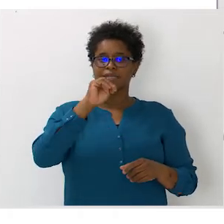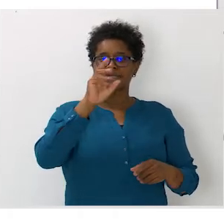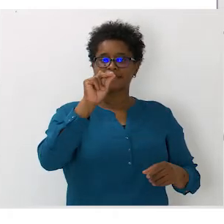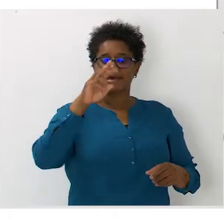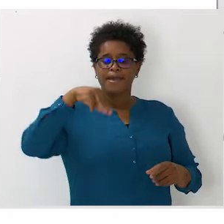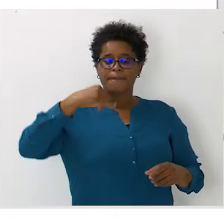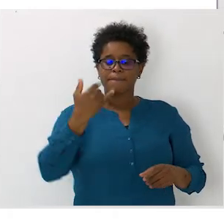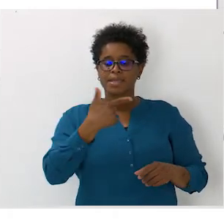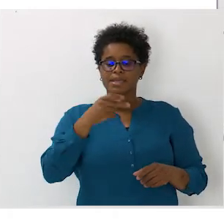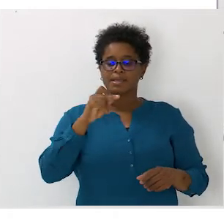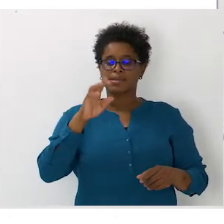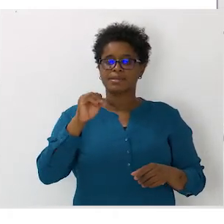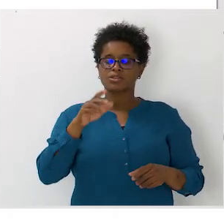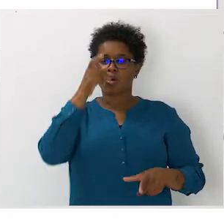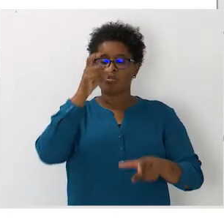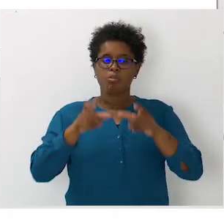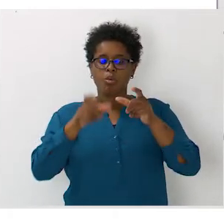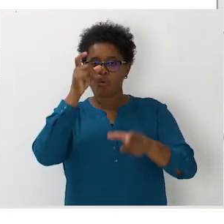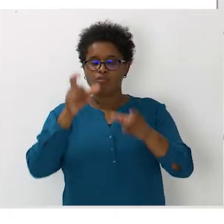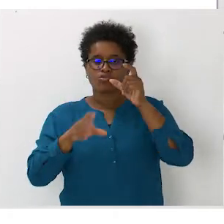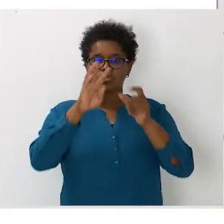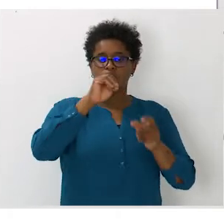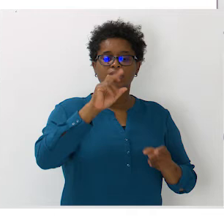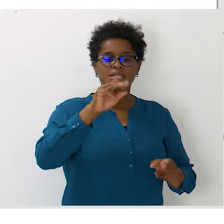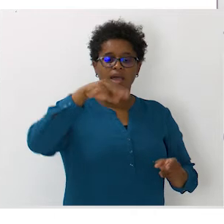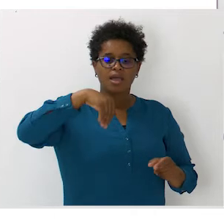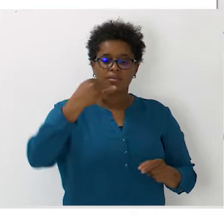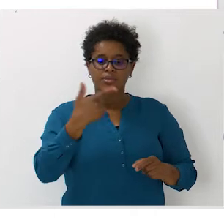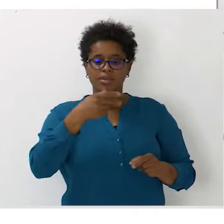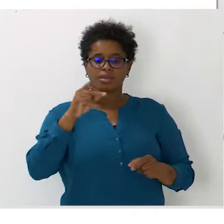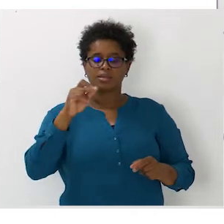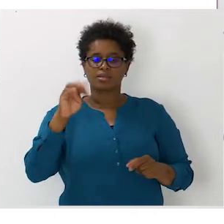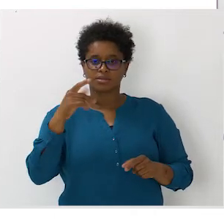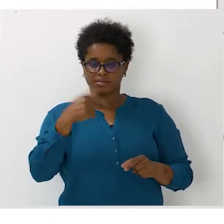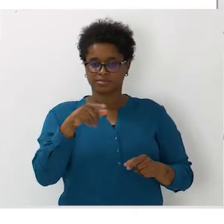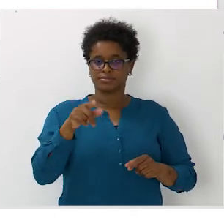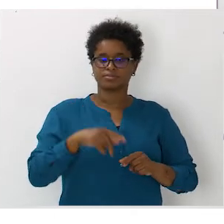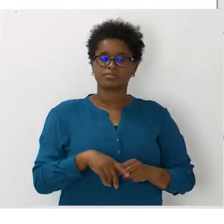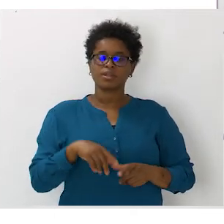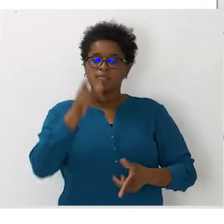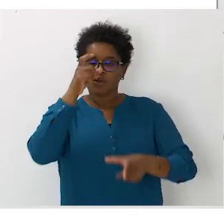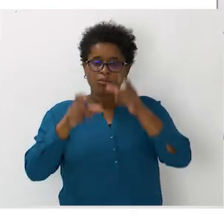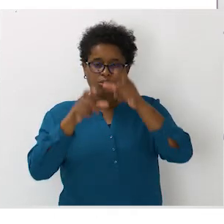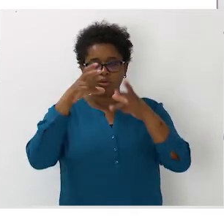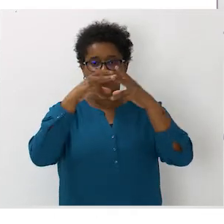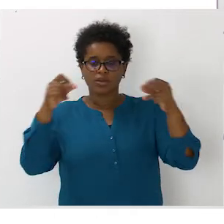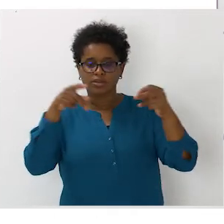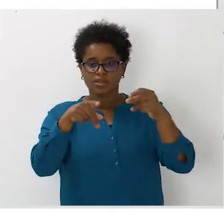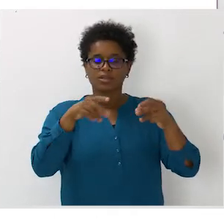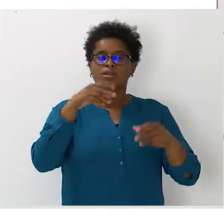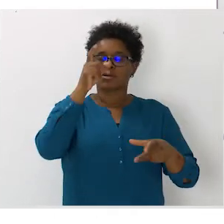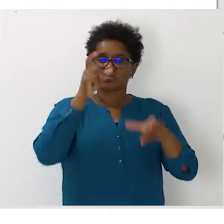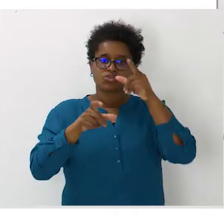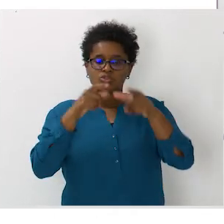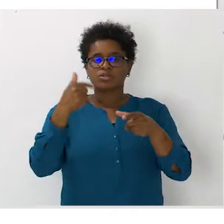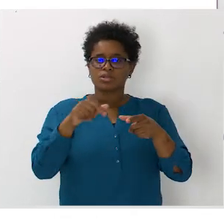semitas. Povos semitas, como se define ali, são povos